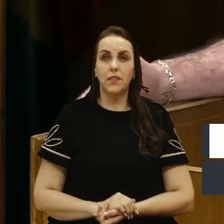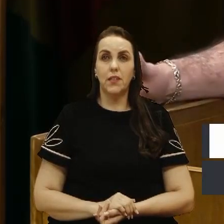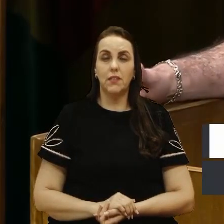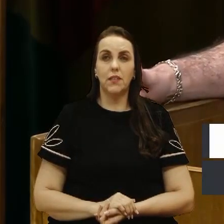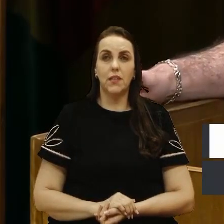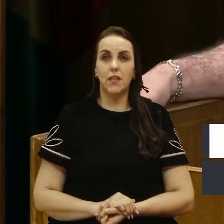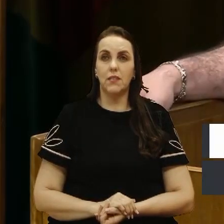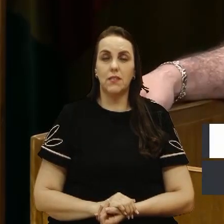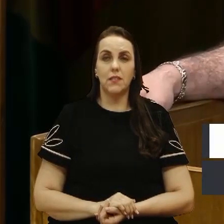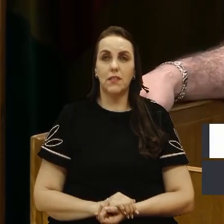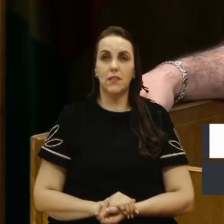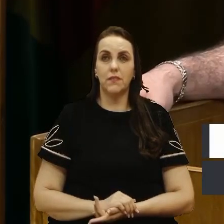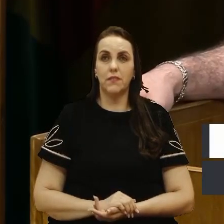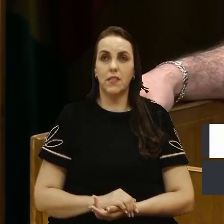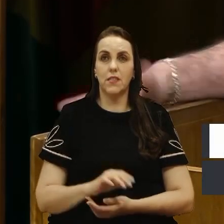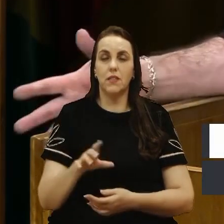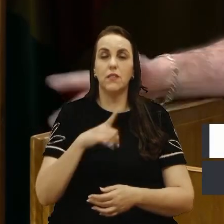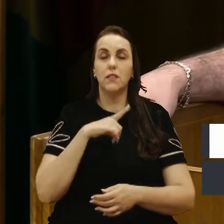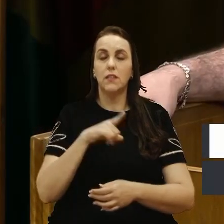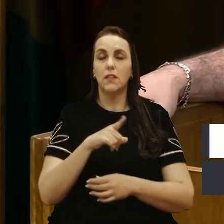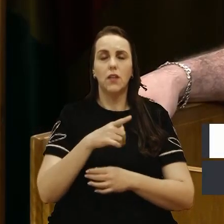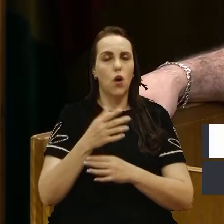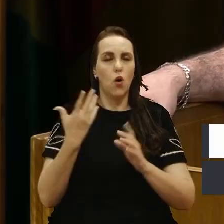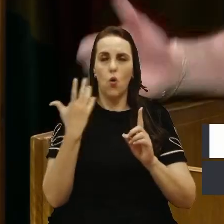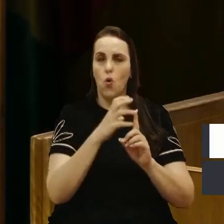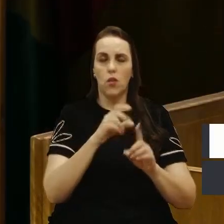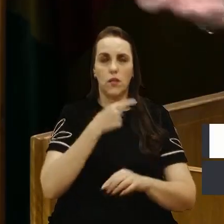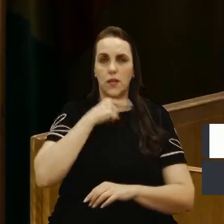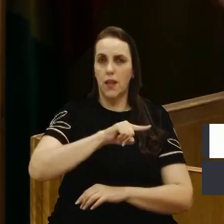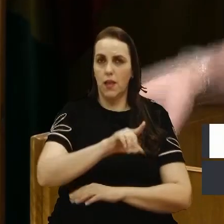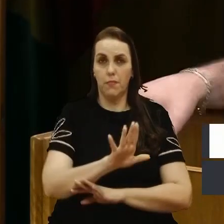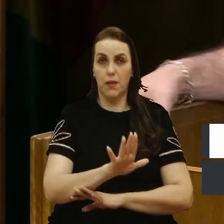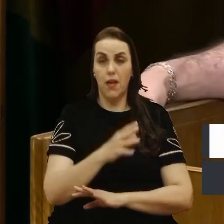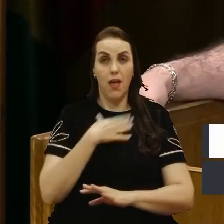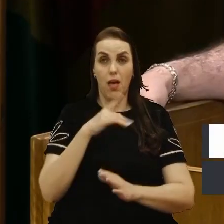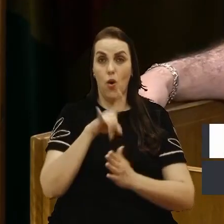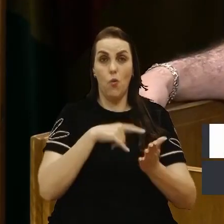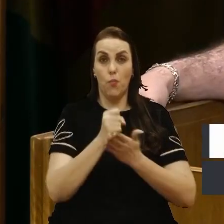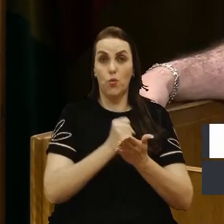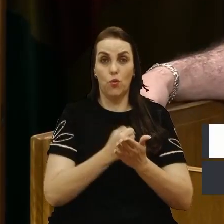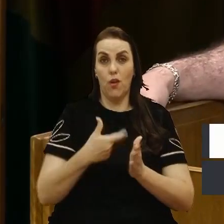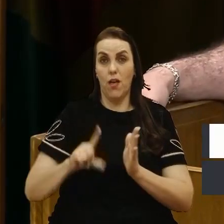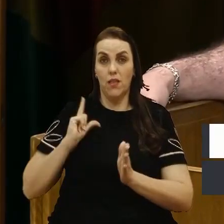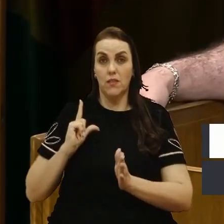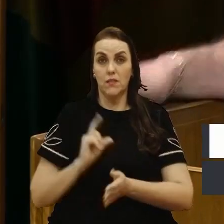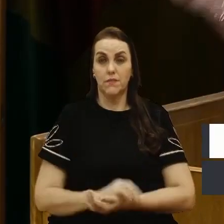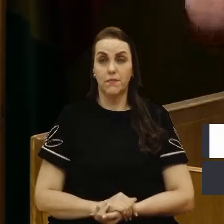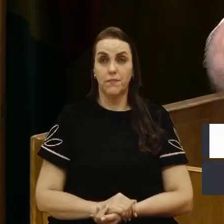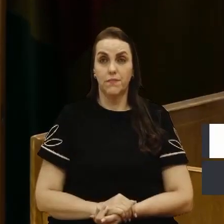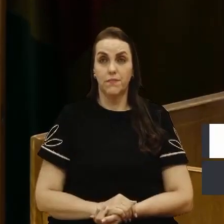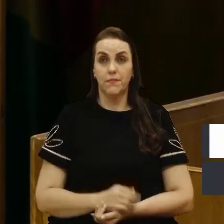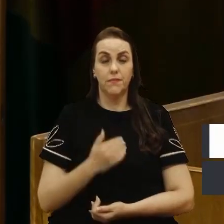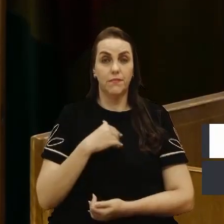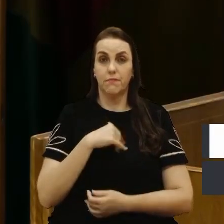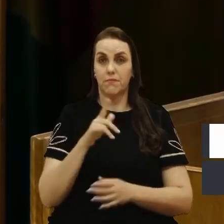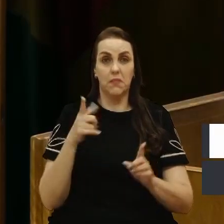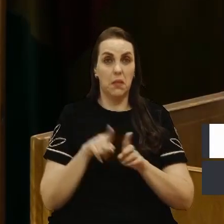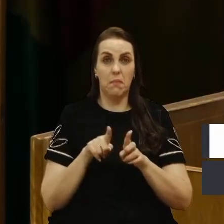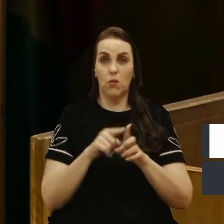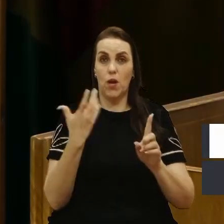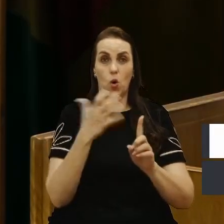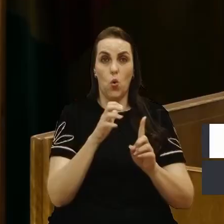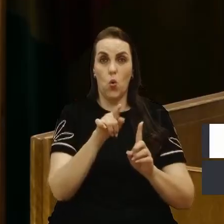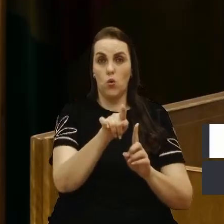Volto a dizer, nada contra o projeto do Caleb, mas vamos lá. Eu protocolei antes. E nada contra também, e